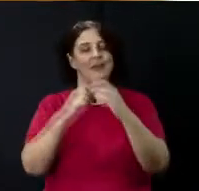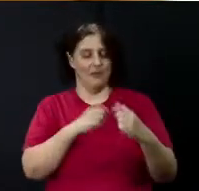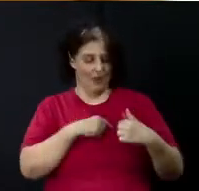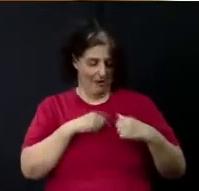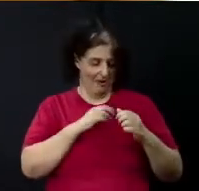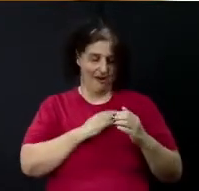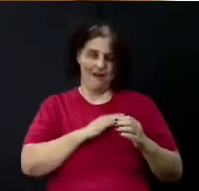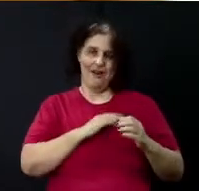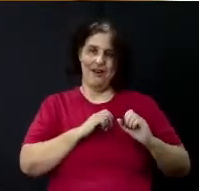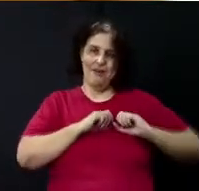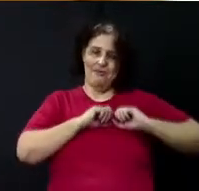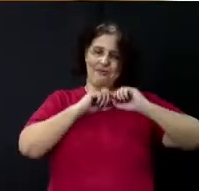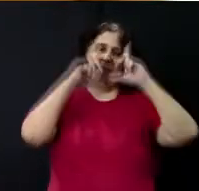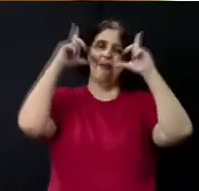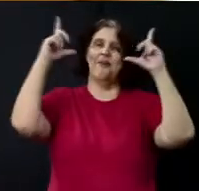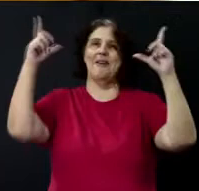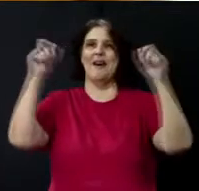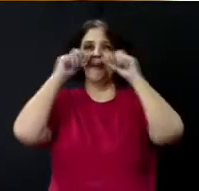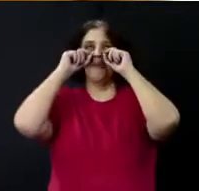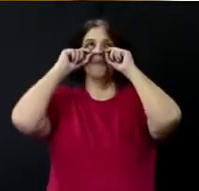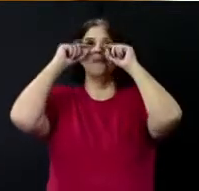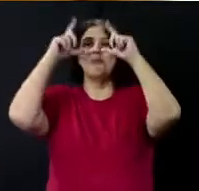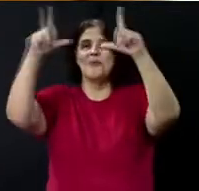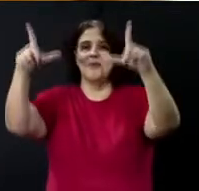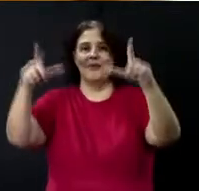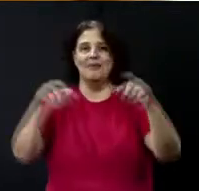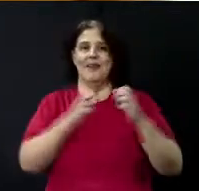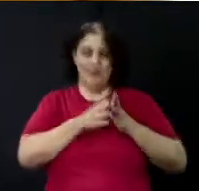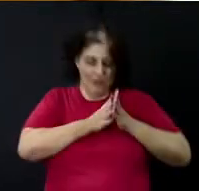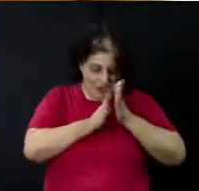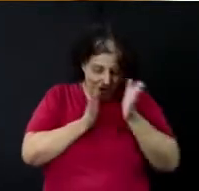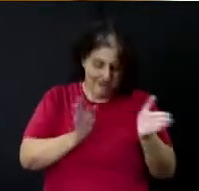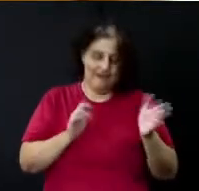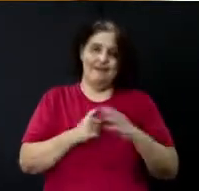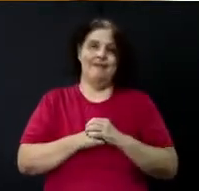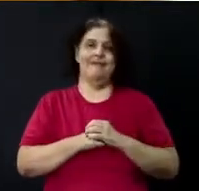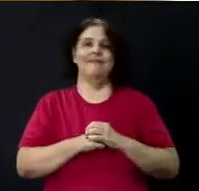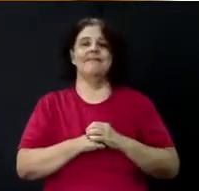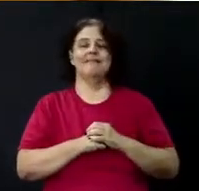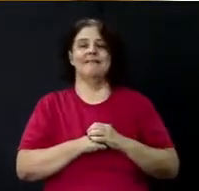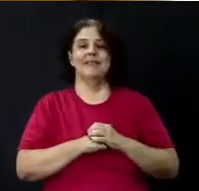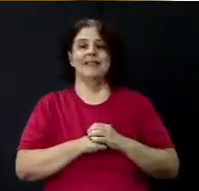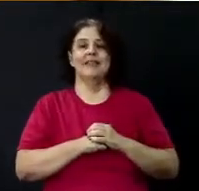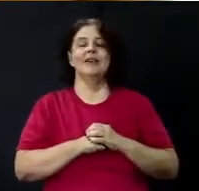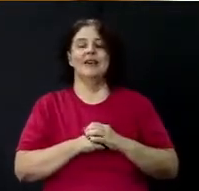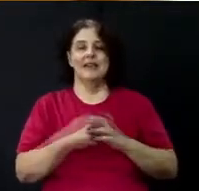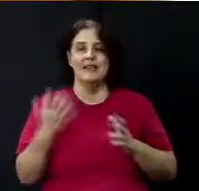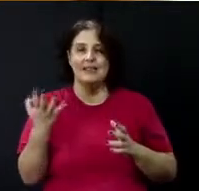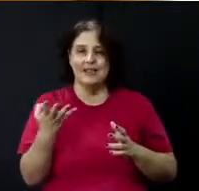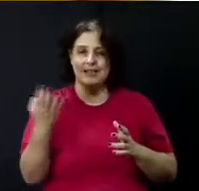ver. Salvação é isso. É importante ou não é? Salvação. Eu quero